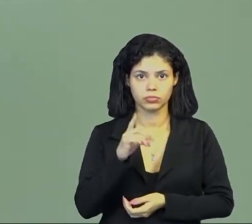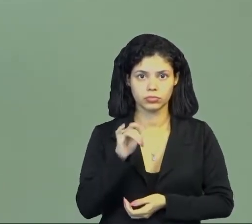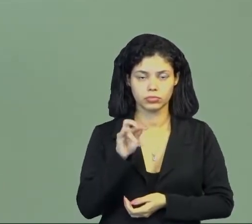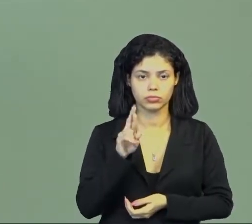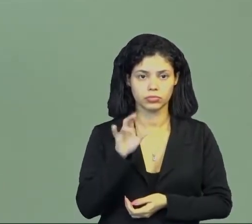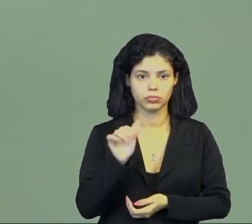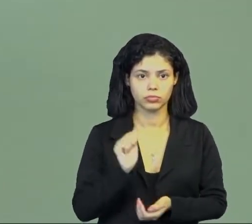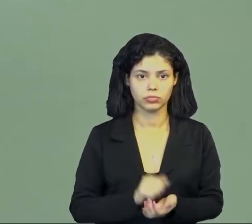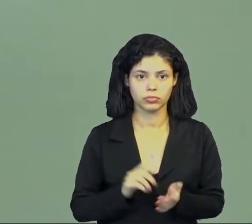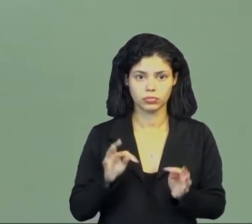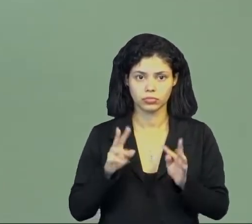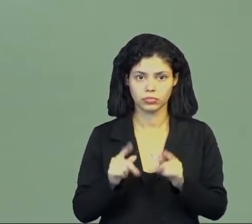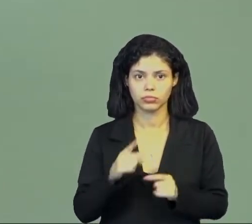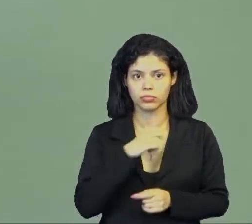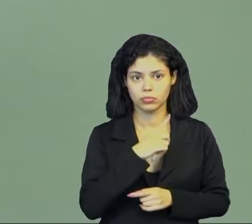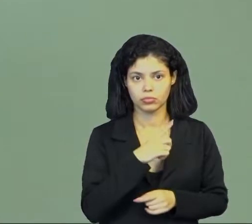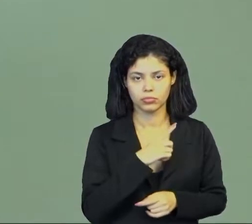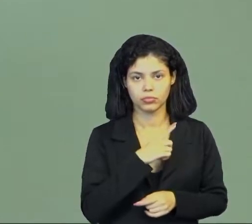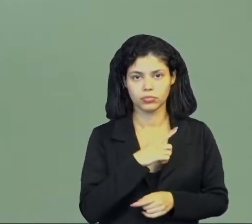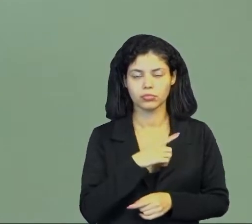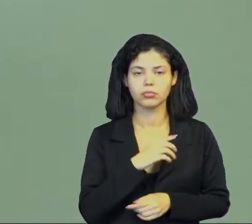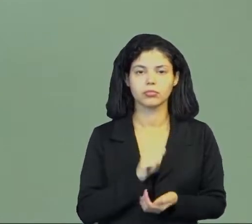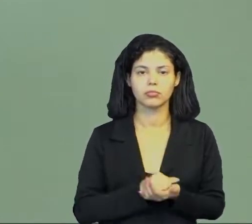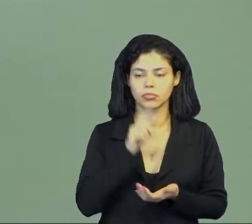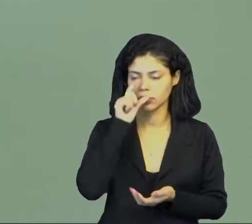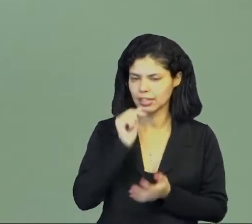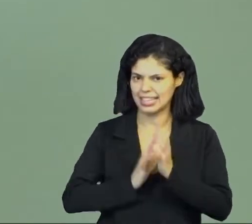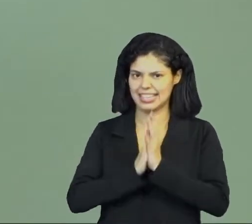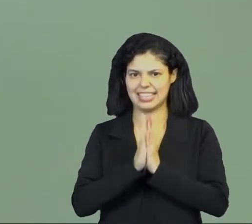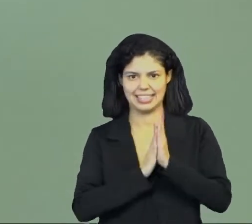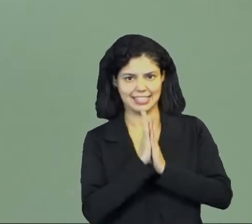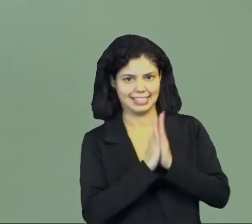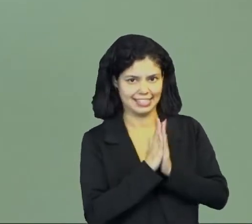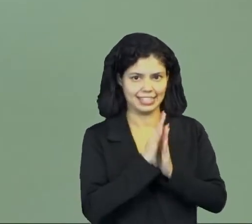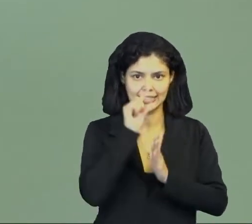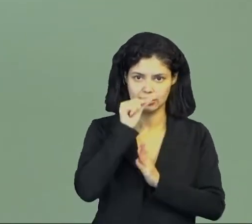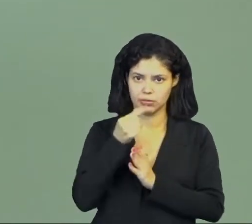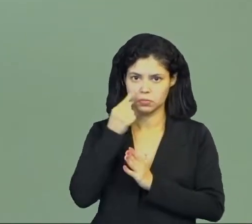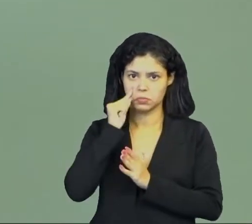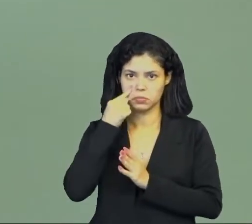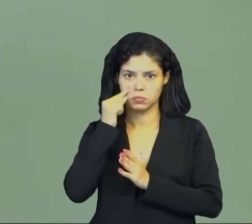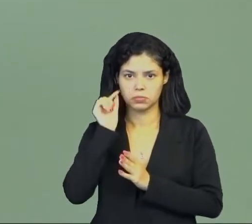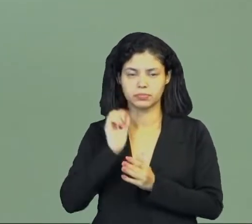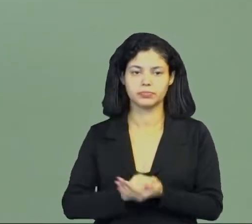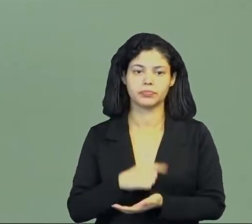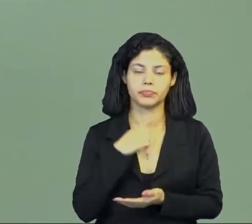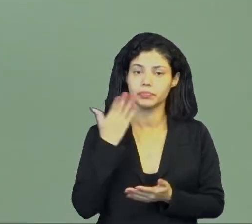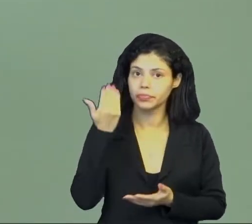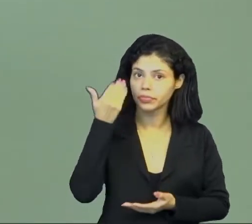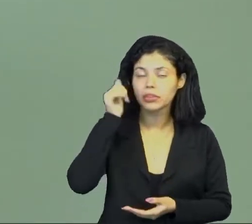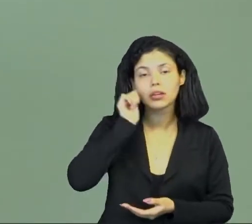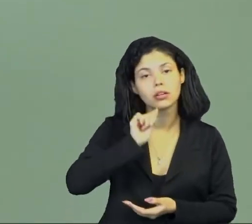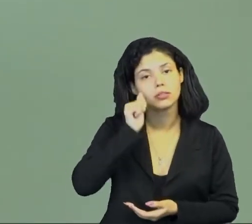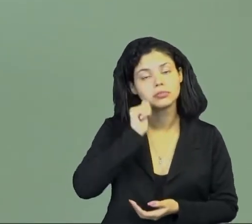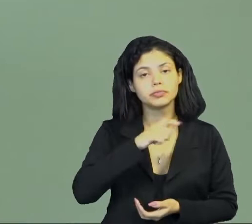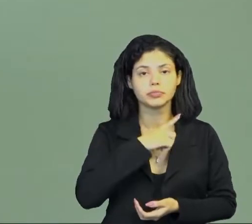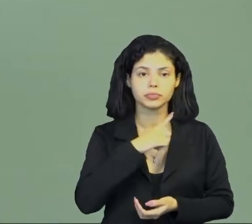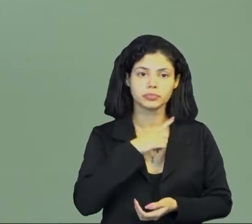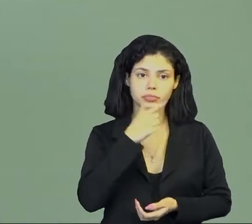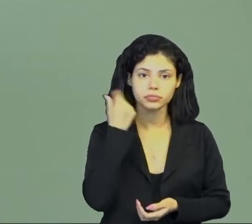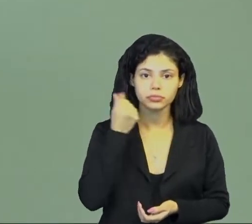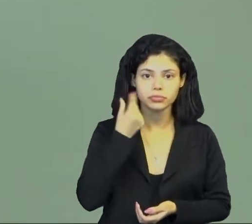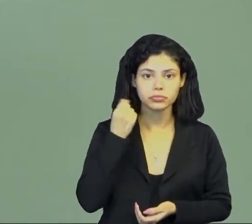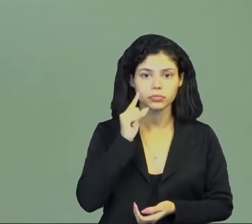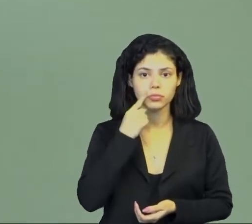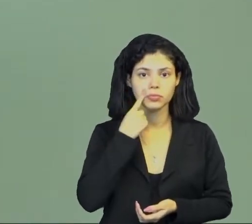diz que o gato, toda bruxa tem um gato preto. Ou que as mulheres, antigamente, que tinham gato